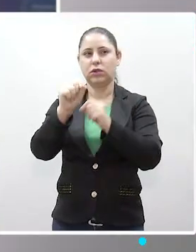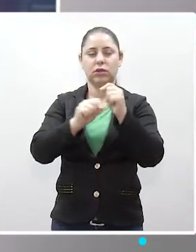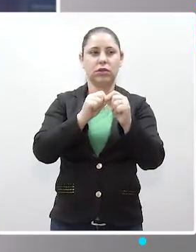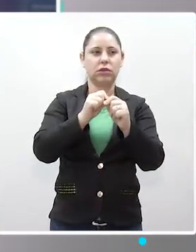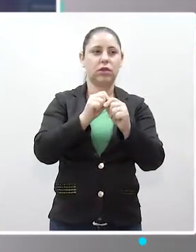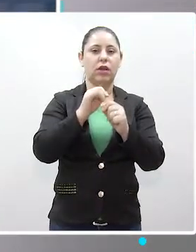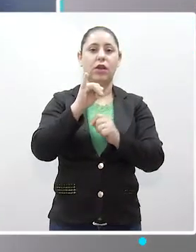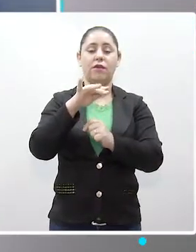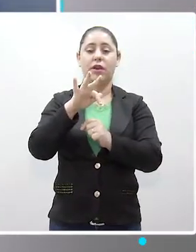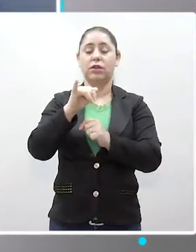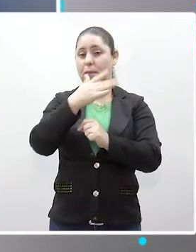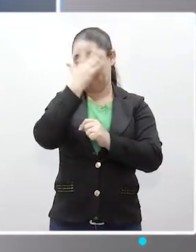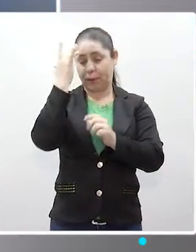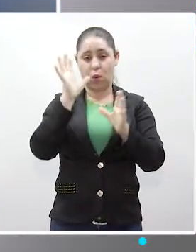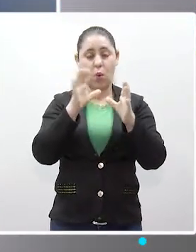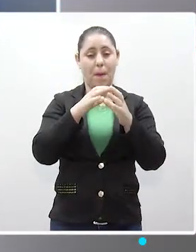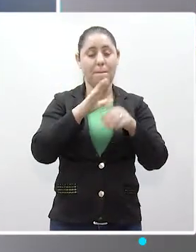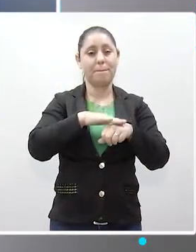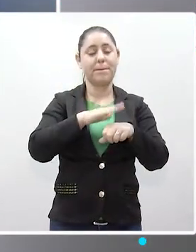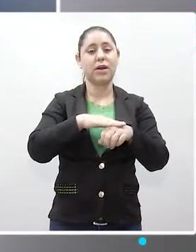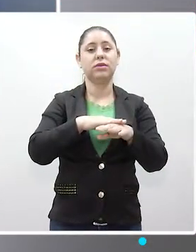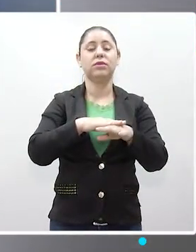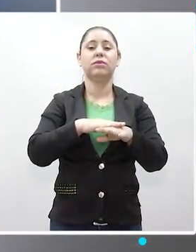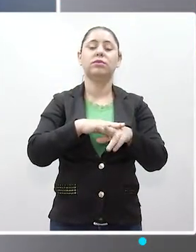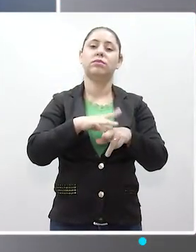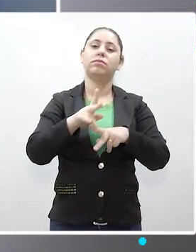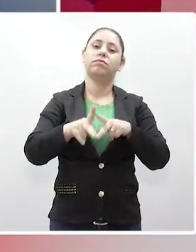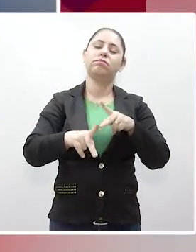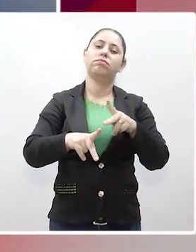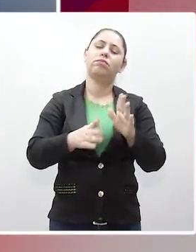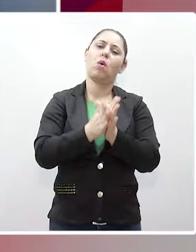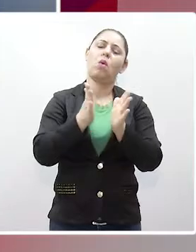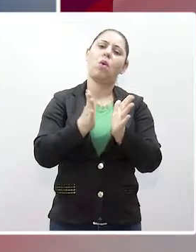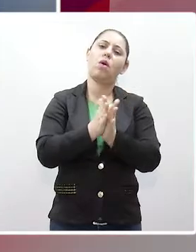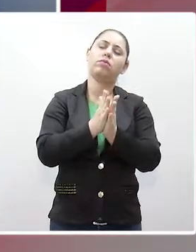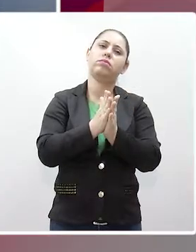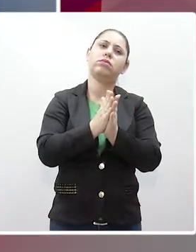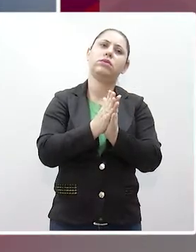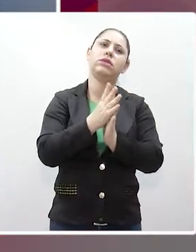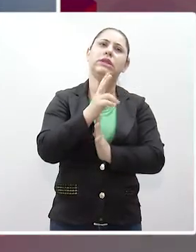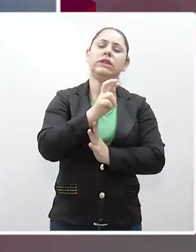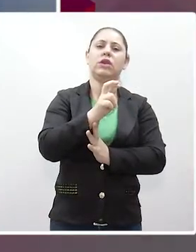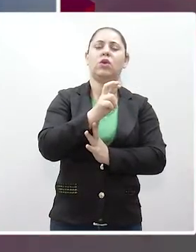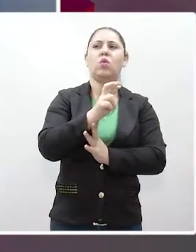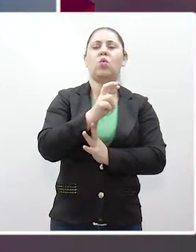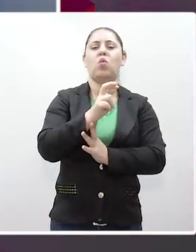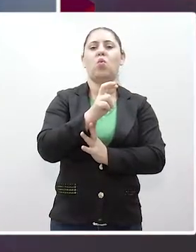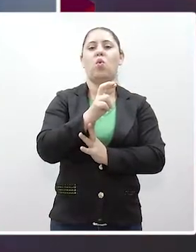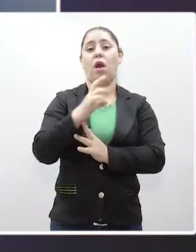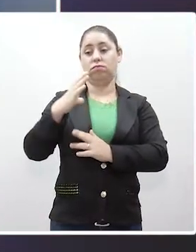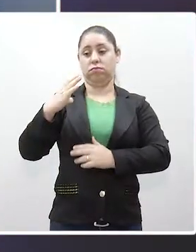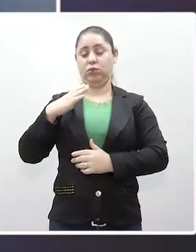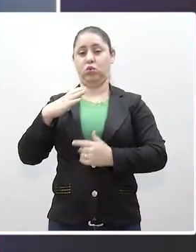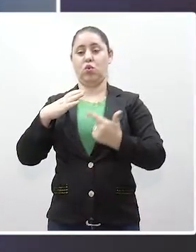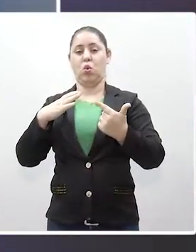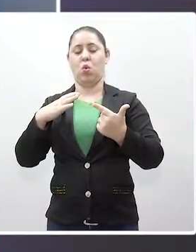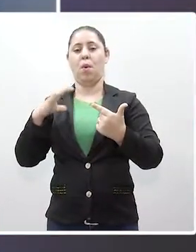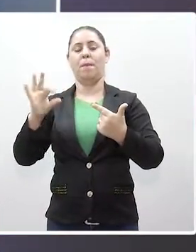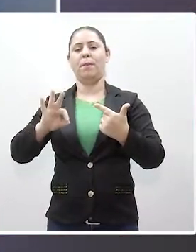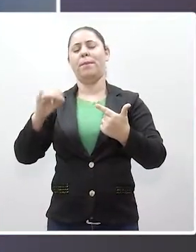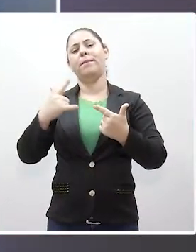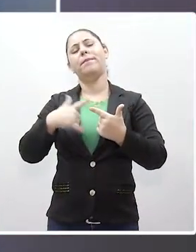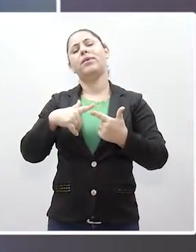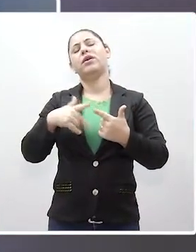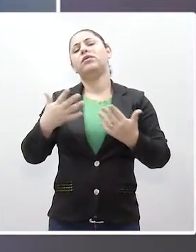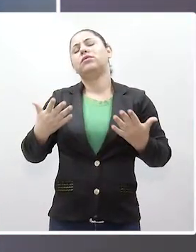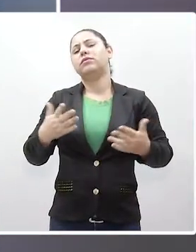mais pobres, por exemplo, foi ao redor de 6%, enquanto para os mais ricos, ao redor de 2%. Por